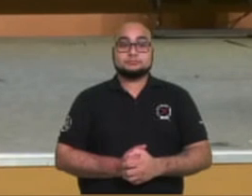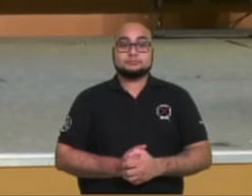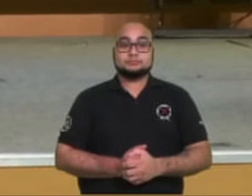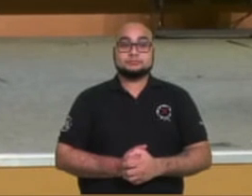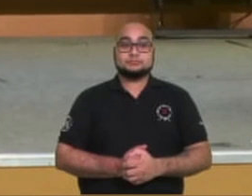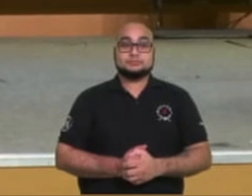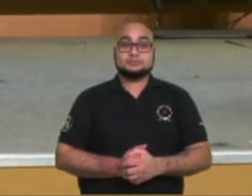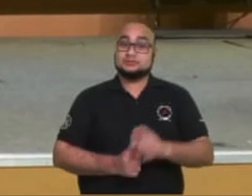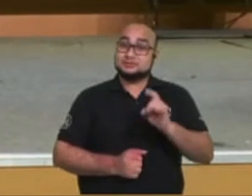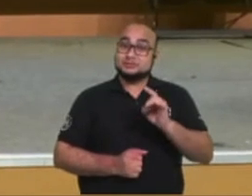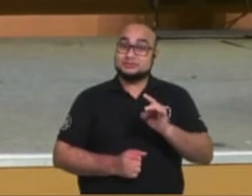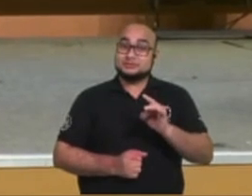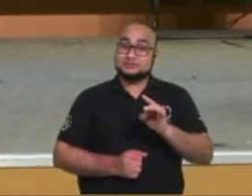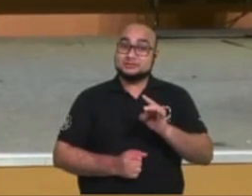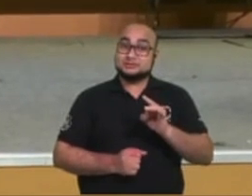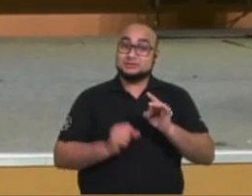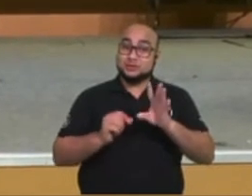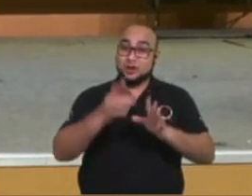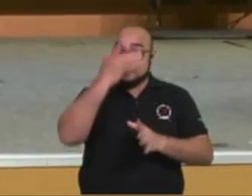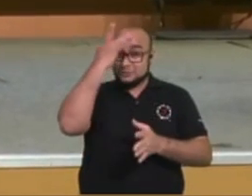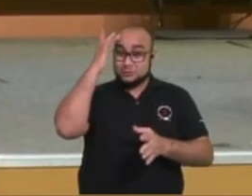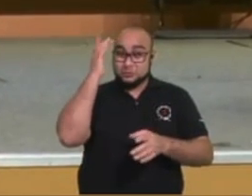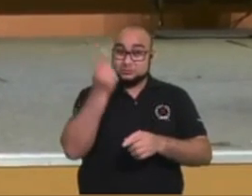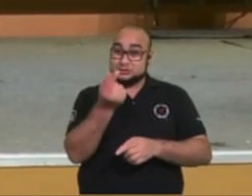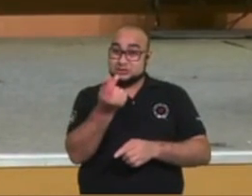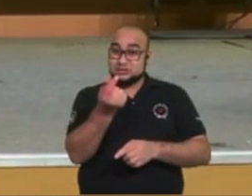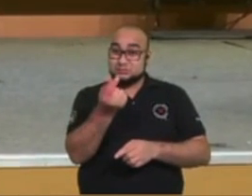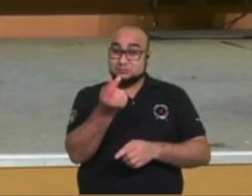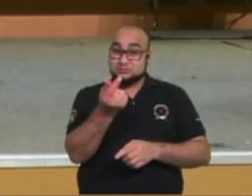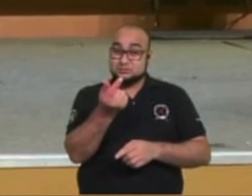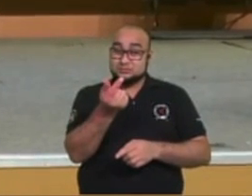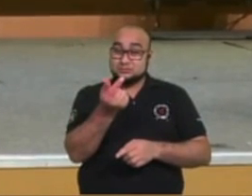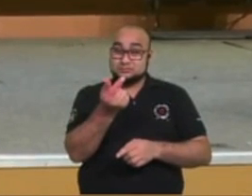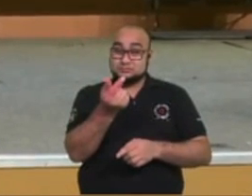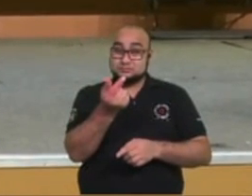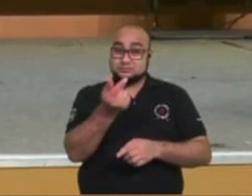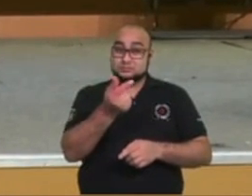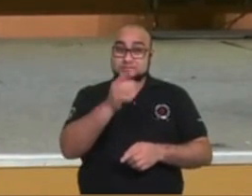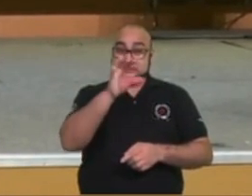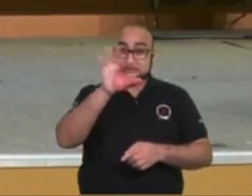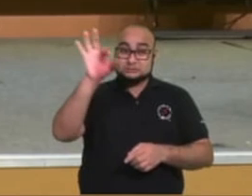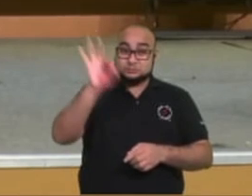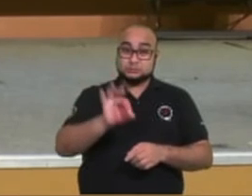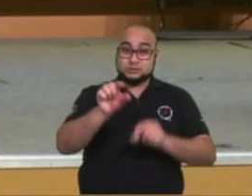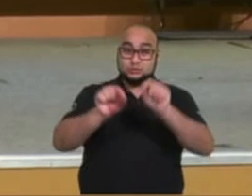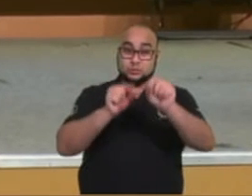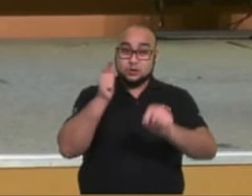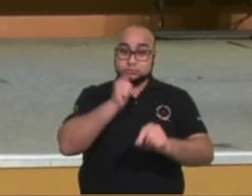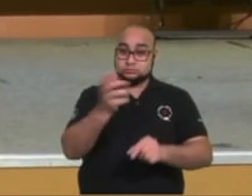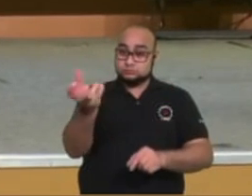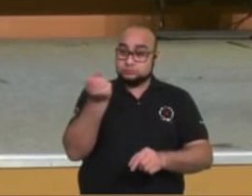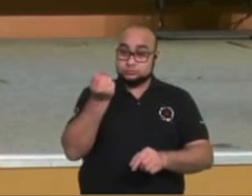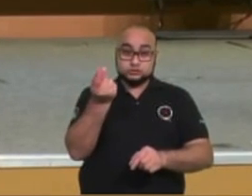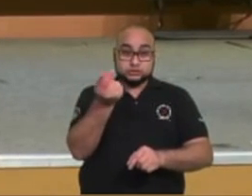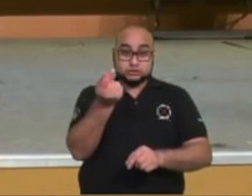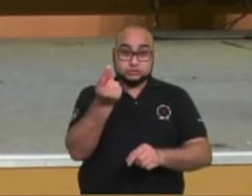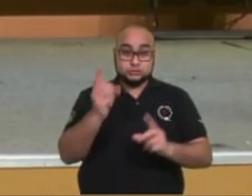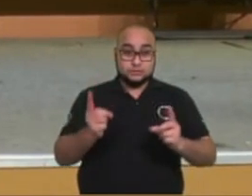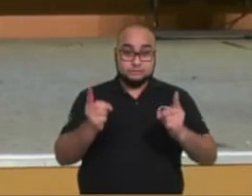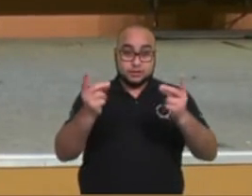Oi gente já foi o dinheiro emprestado para pagar dois por cento para ganhar 10 a vender o carro